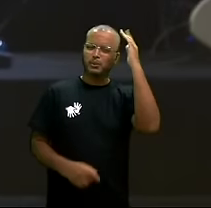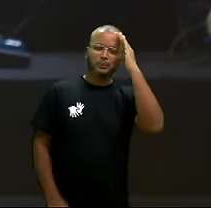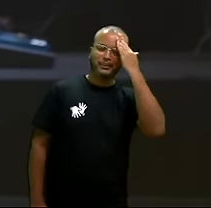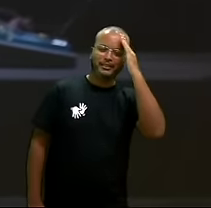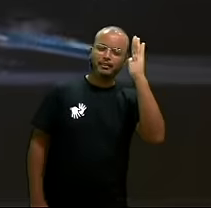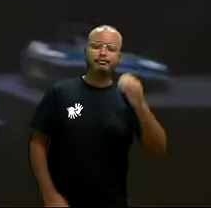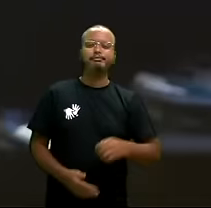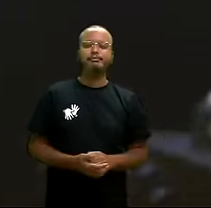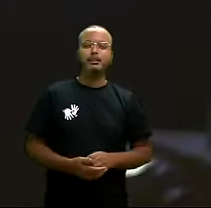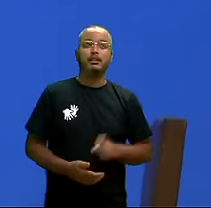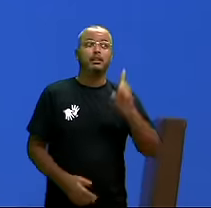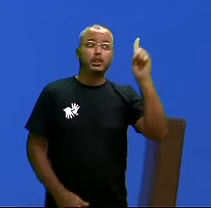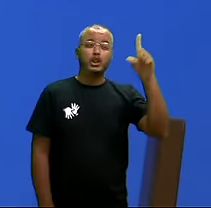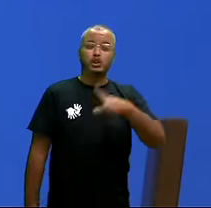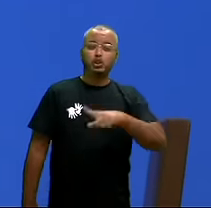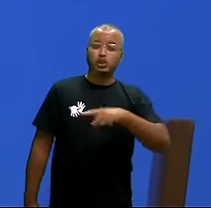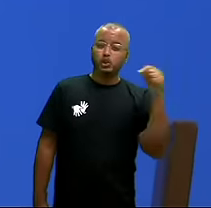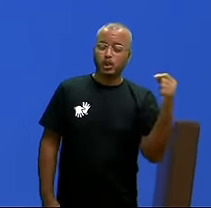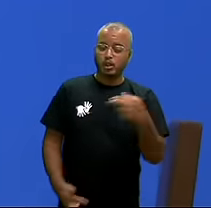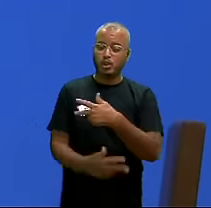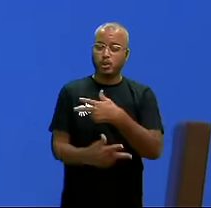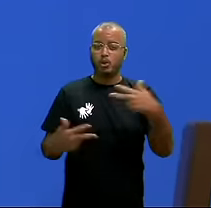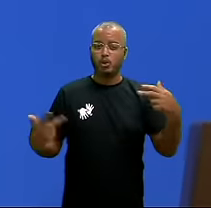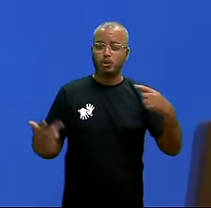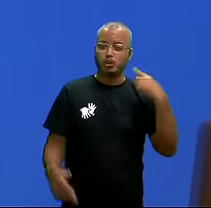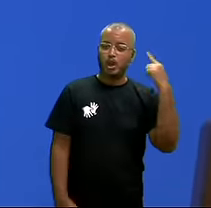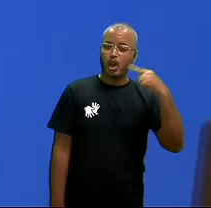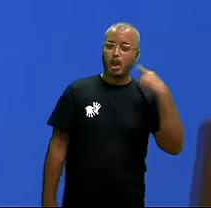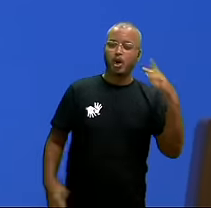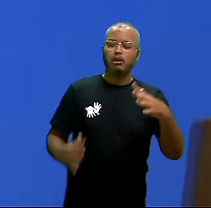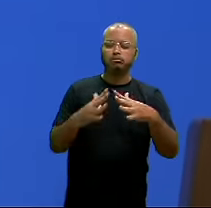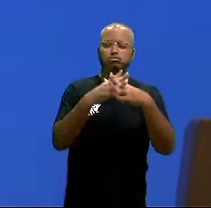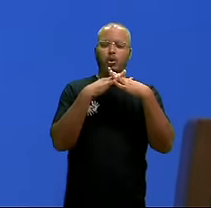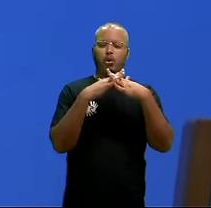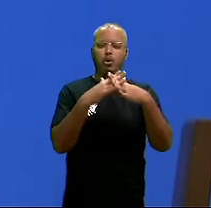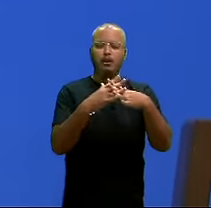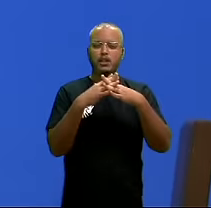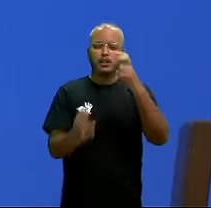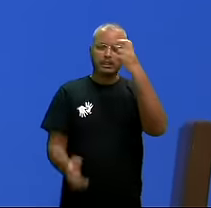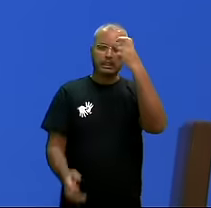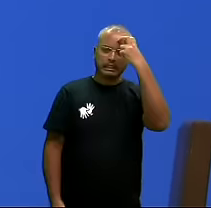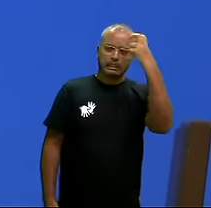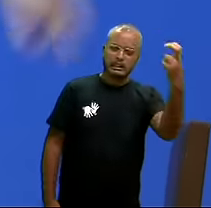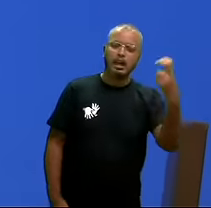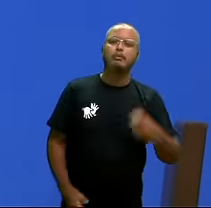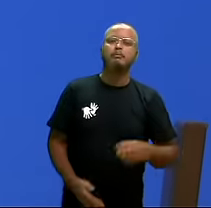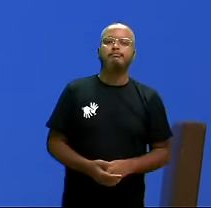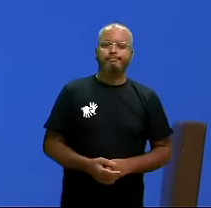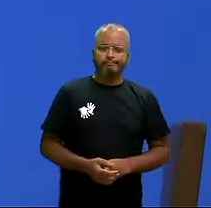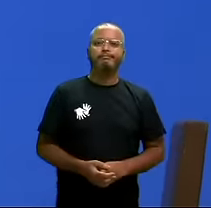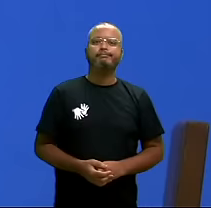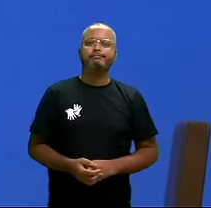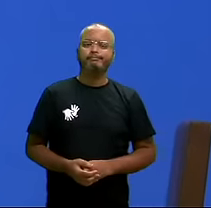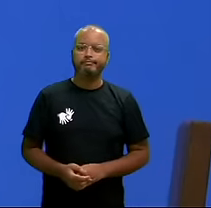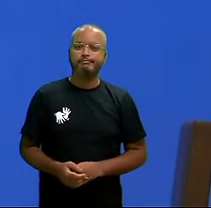as coisas loucas desse mundo para confundir as sábias. Deus escolhe as coisas que não são para confundir aquelas que pensam que